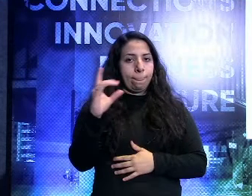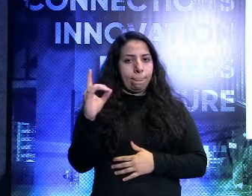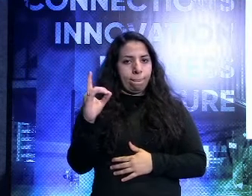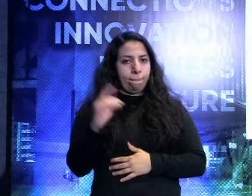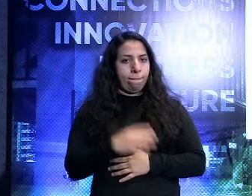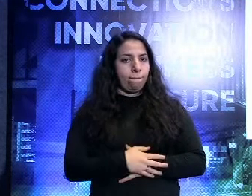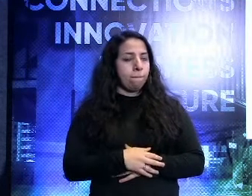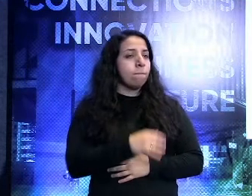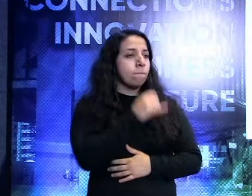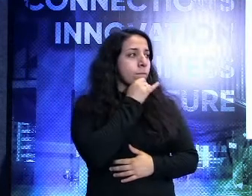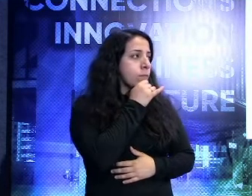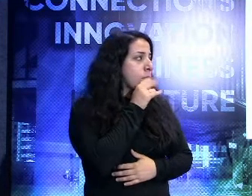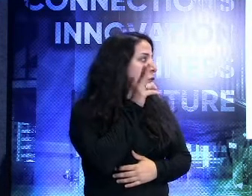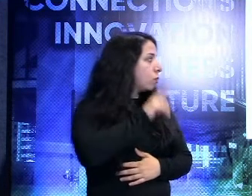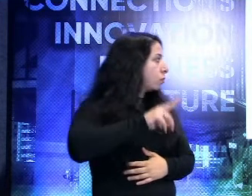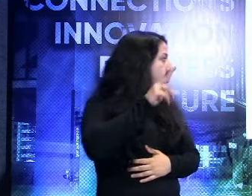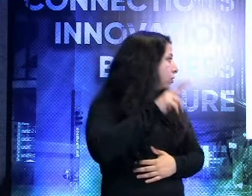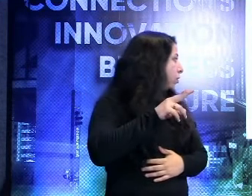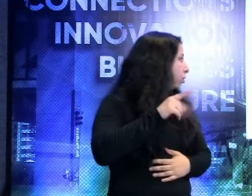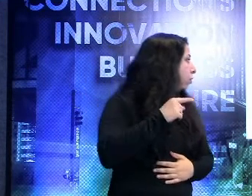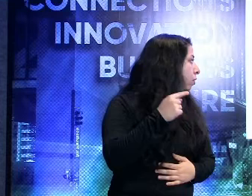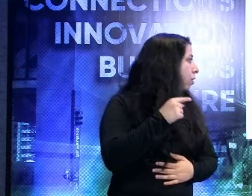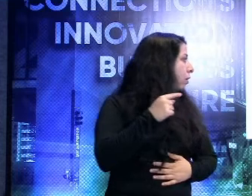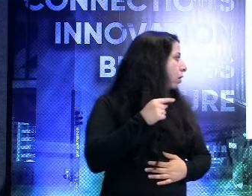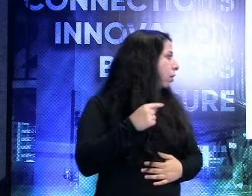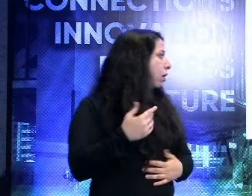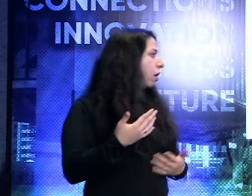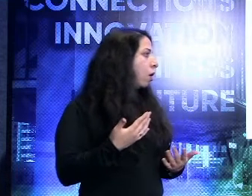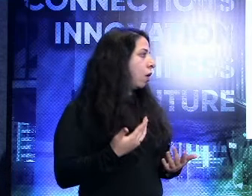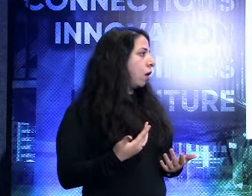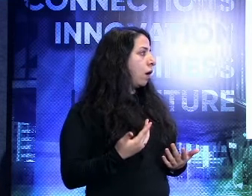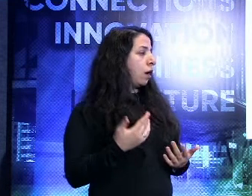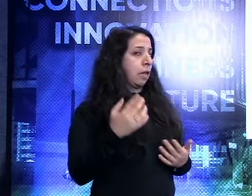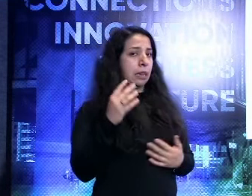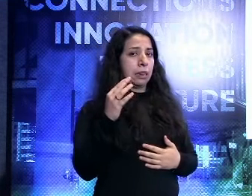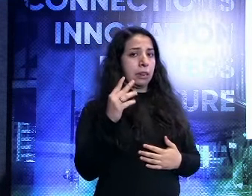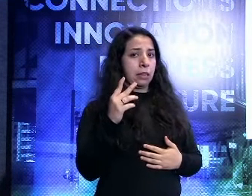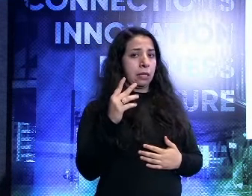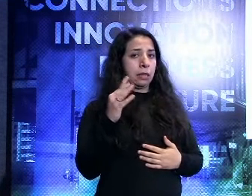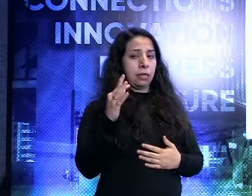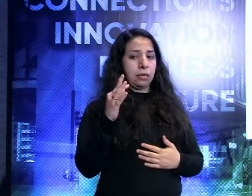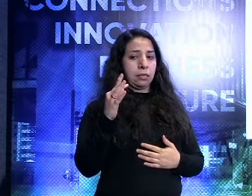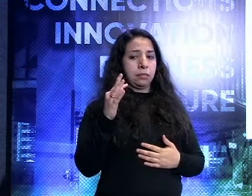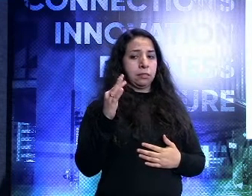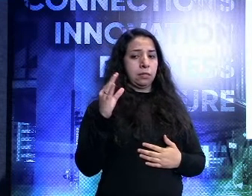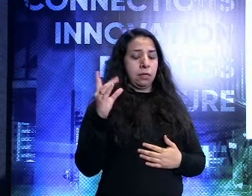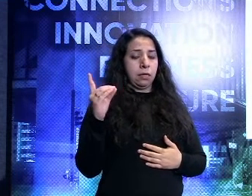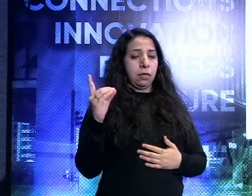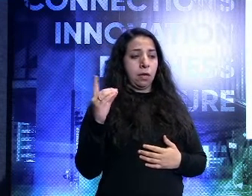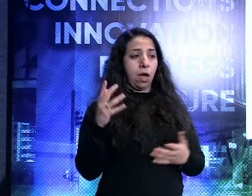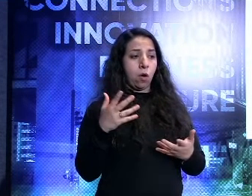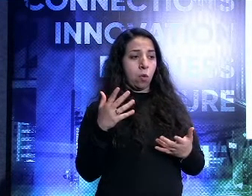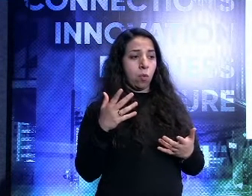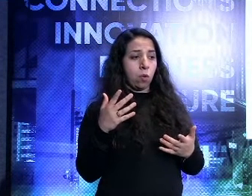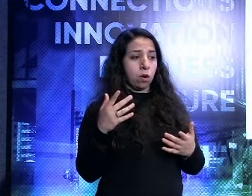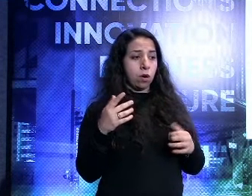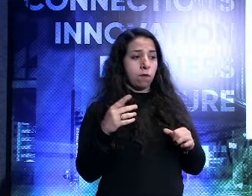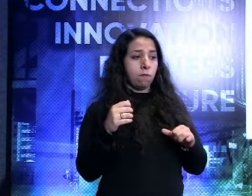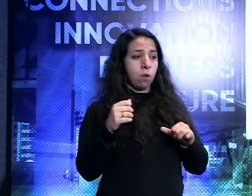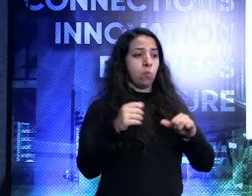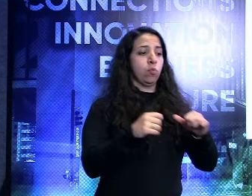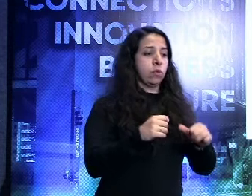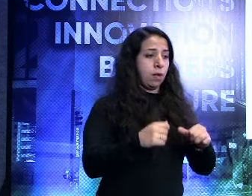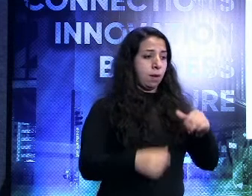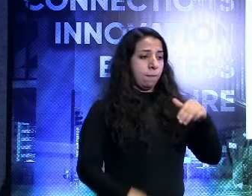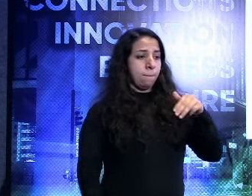K8S. E se todos os meus nós do etcd decidirem virar master?